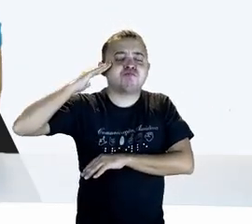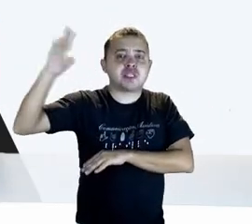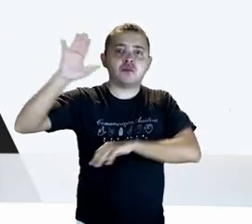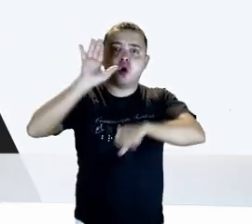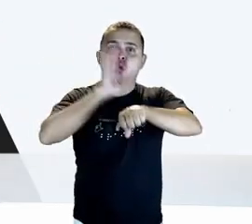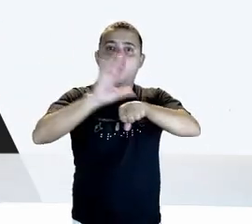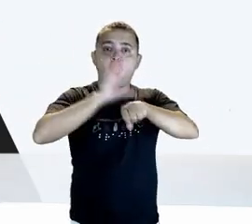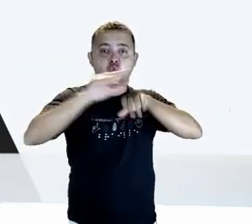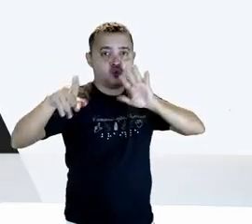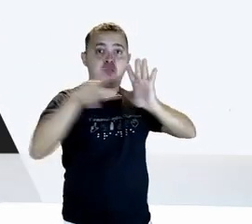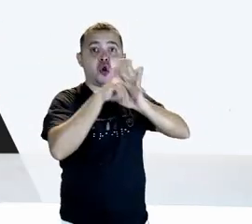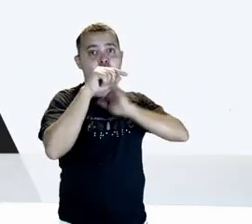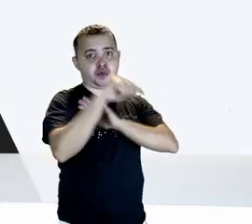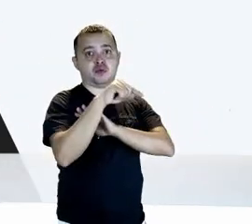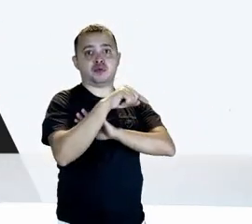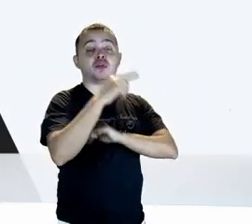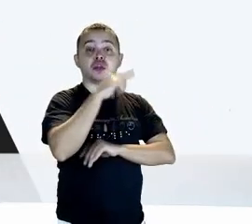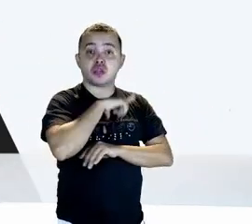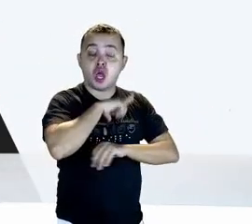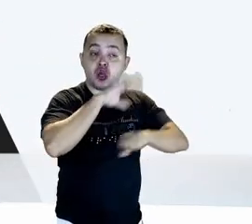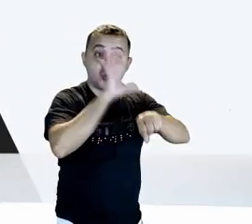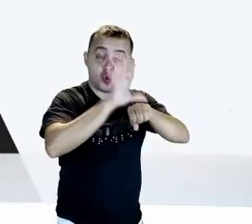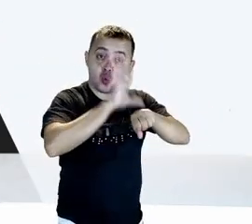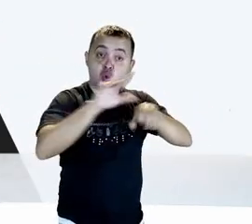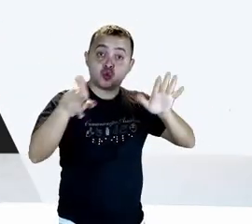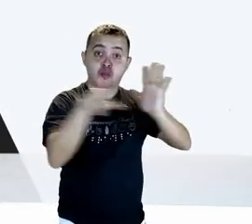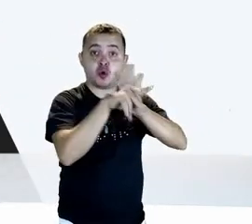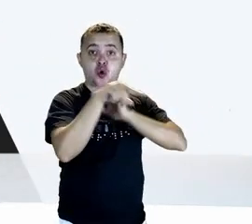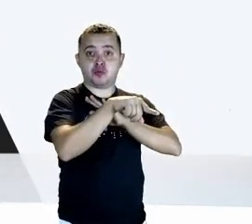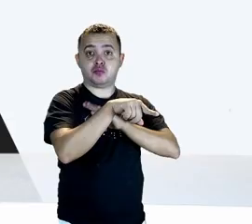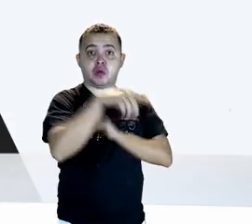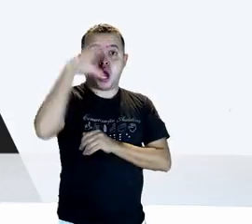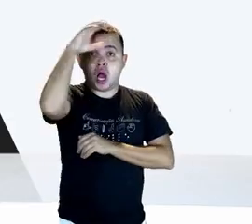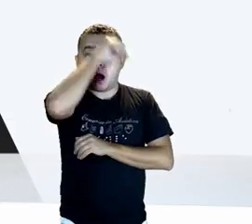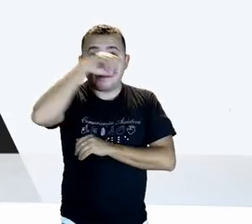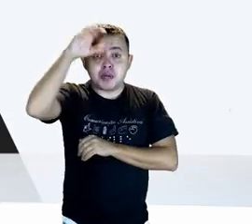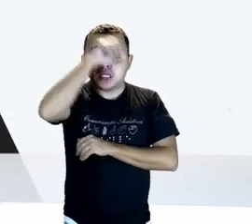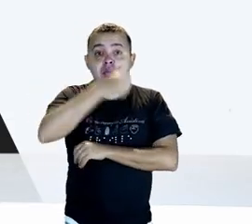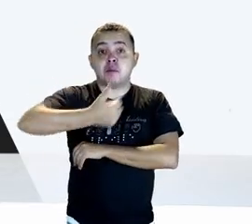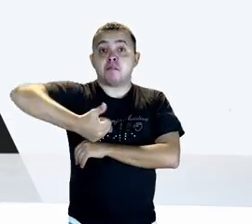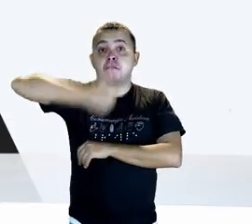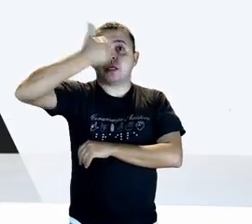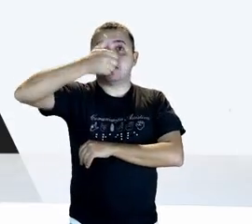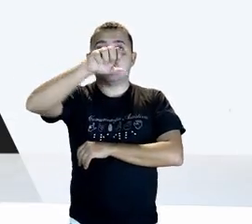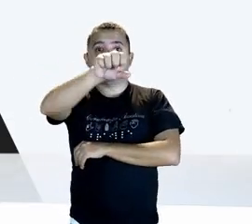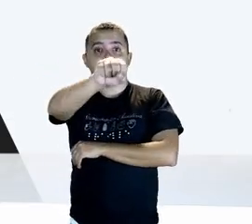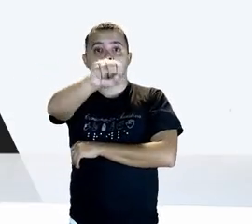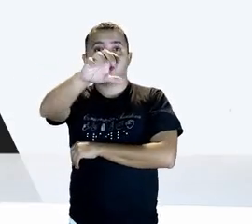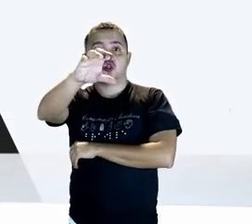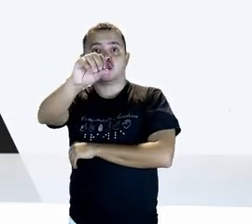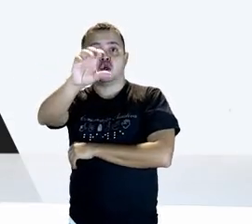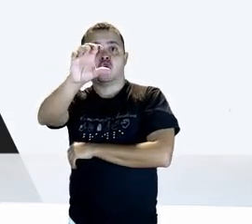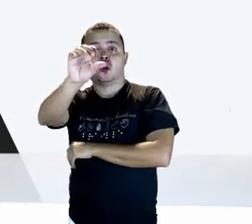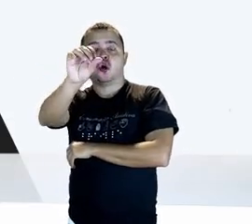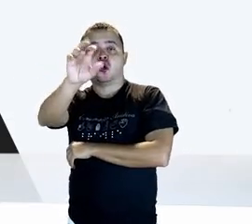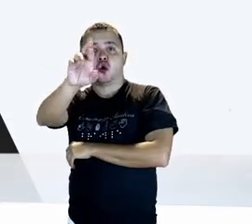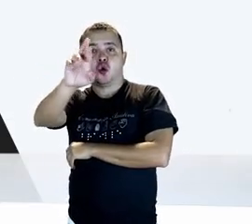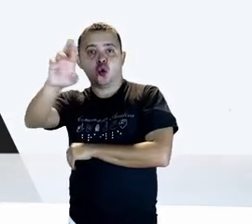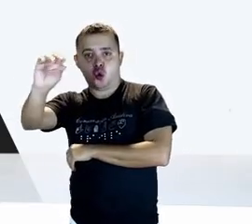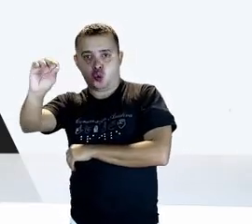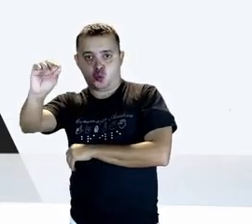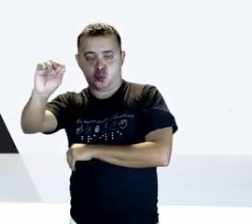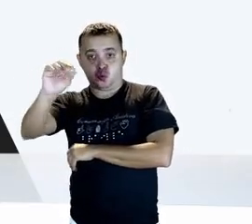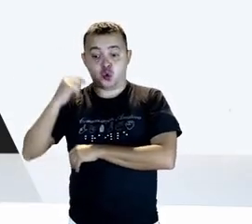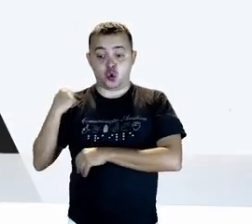curso específico de capacitação em primeiros socorros. Esse